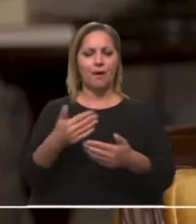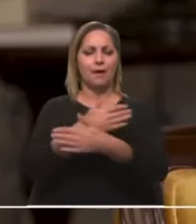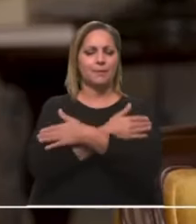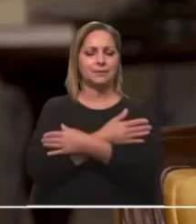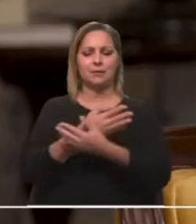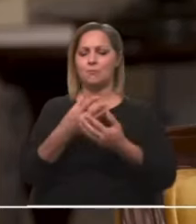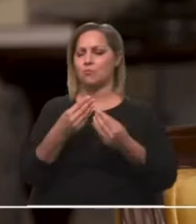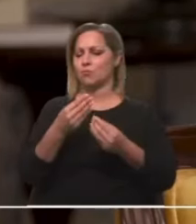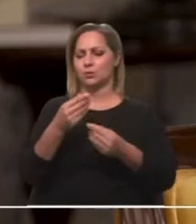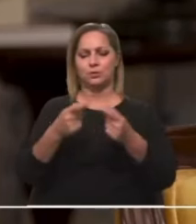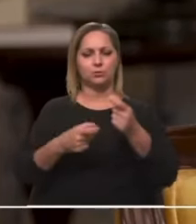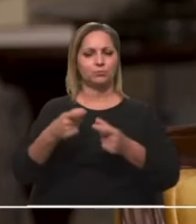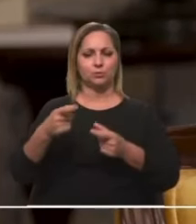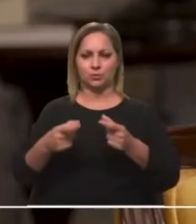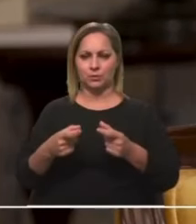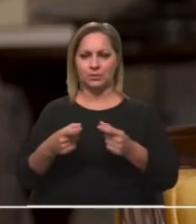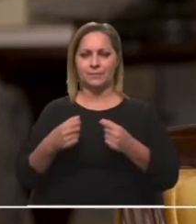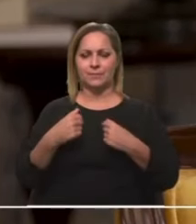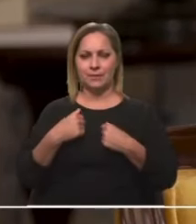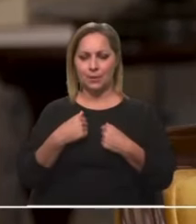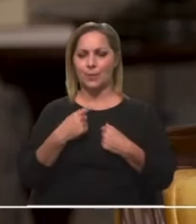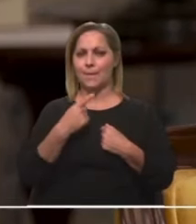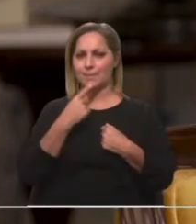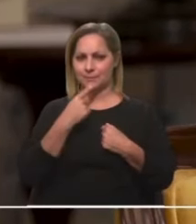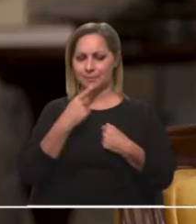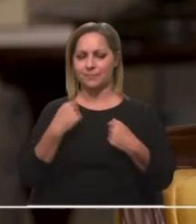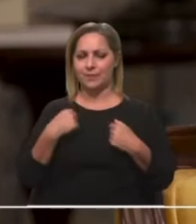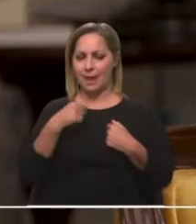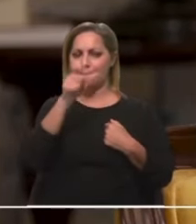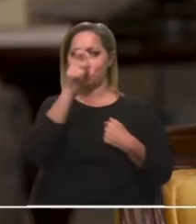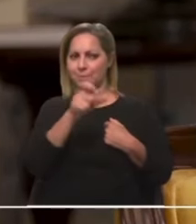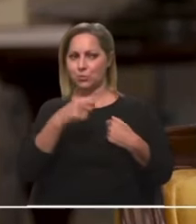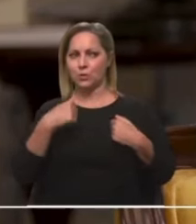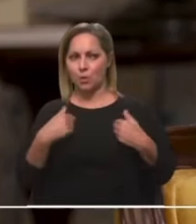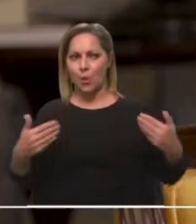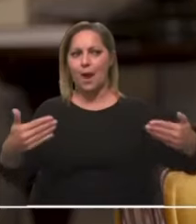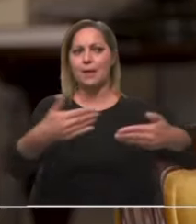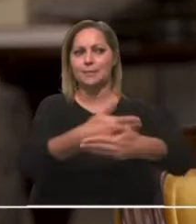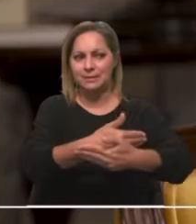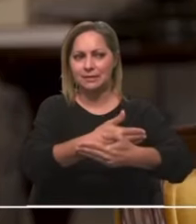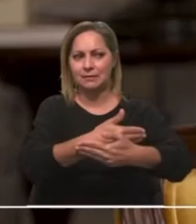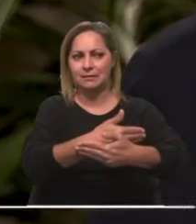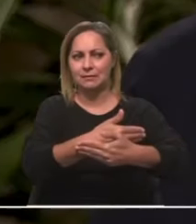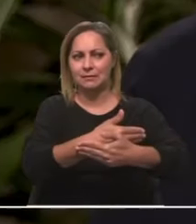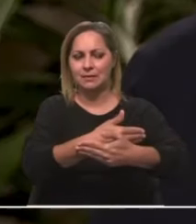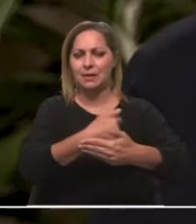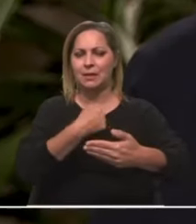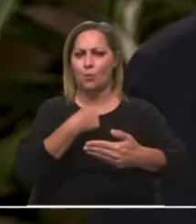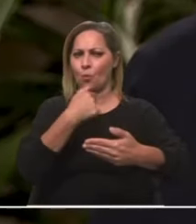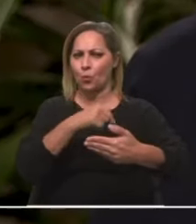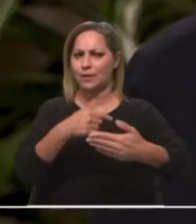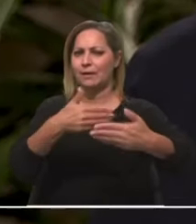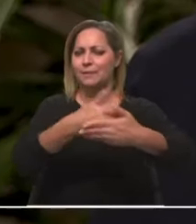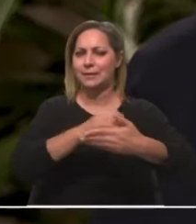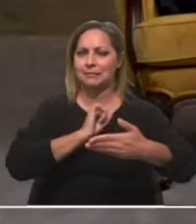gente. E tive a percepção que abracei algumas pessoas que não davam abraços a mais ninguém. Mas